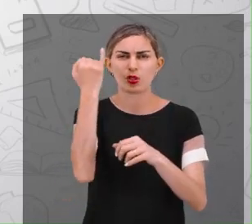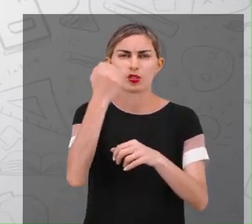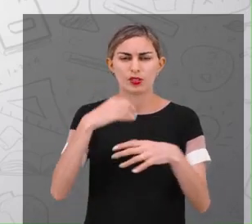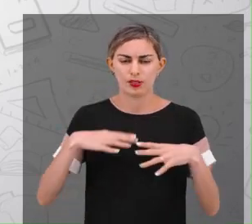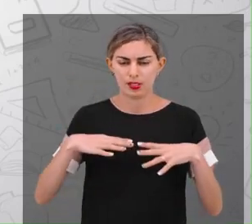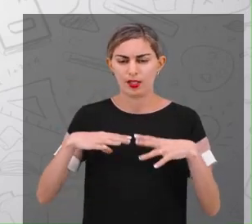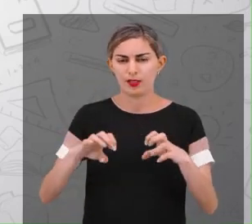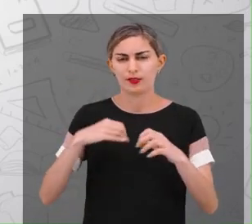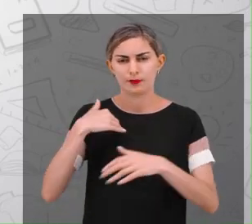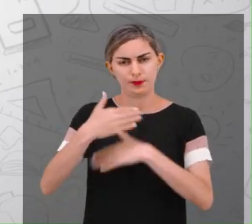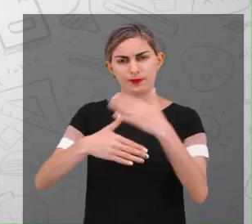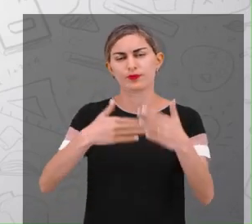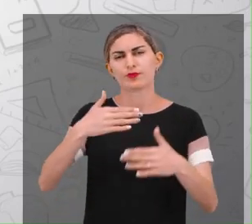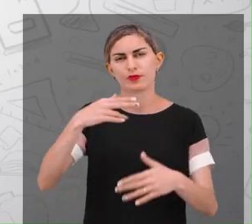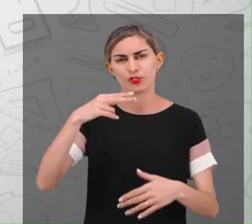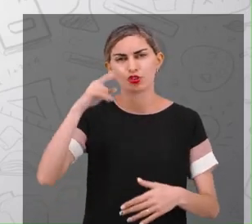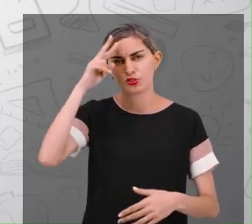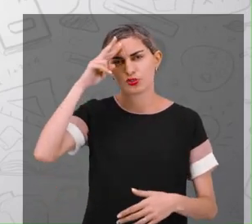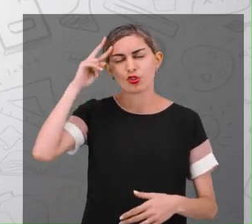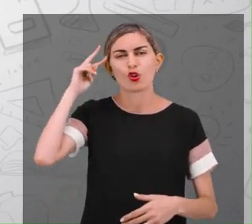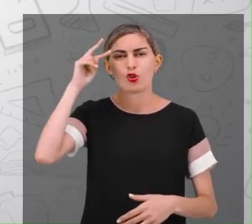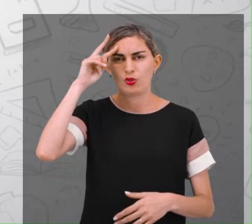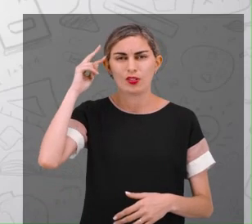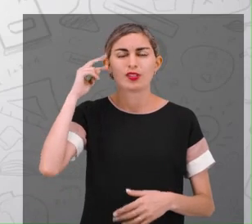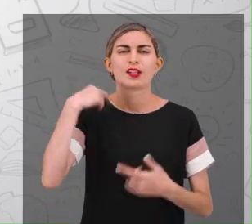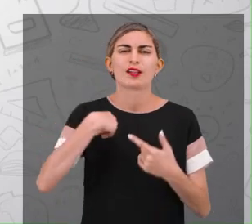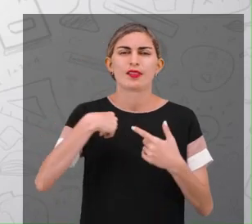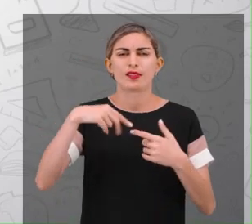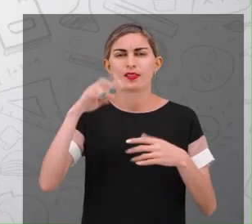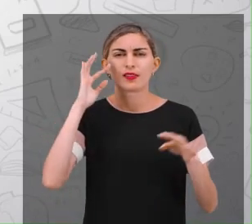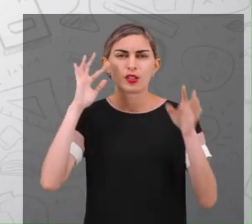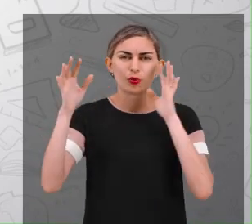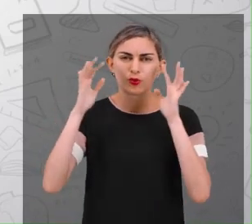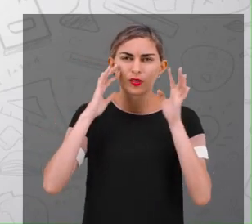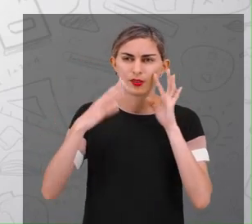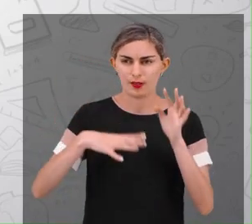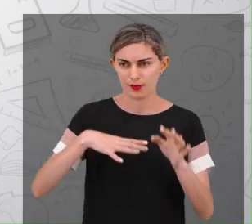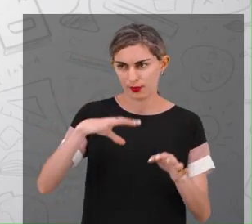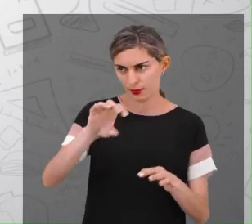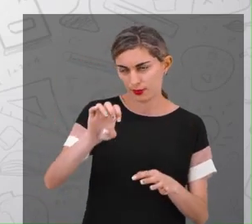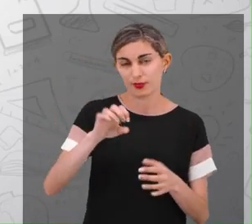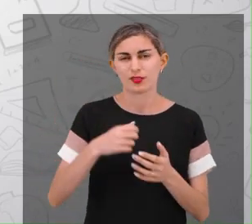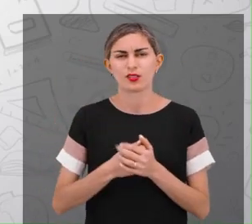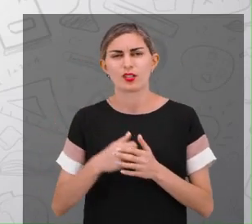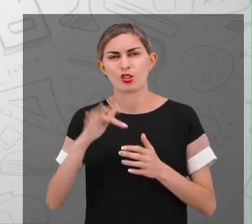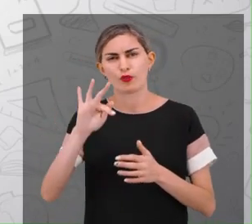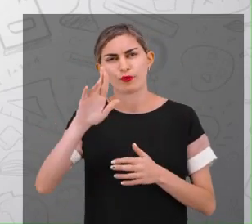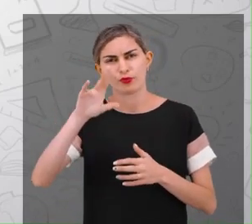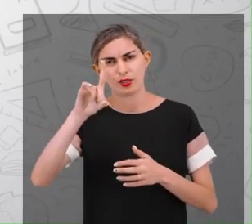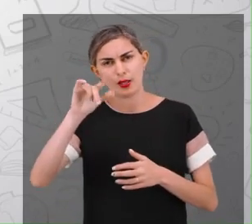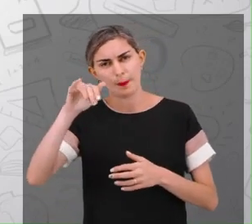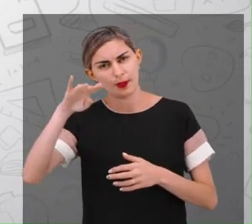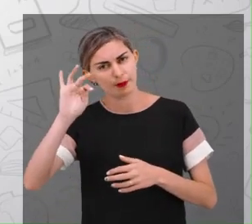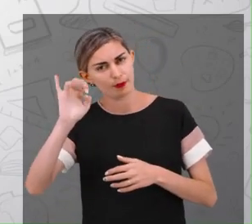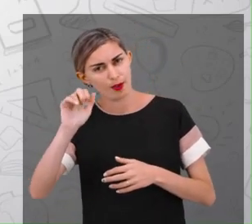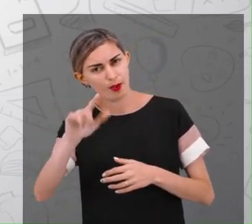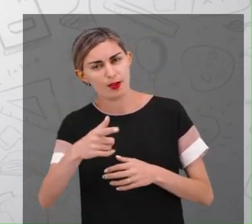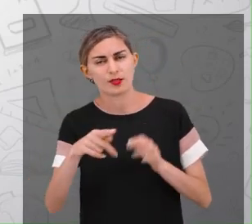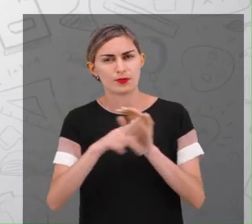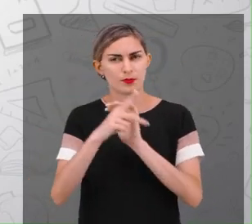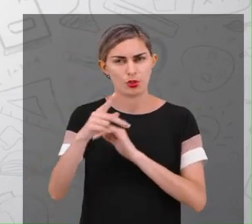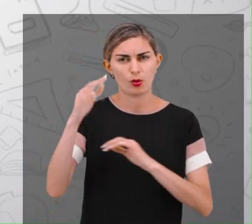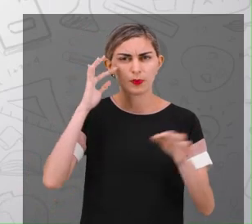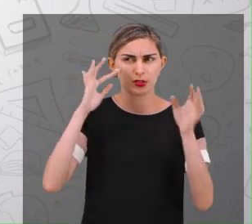ao longo da história através de seu embasamento teórico nas categorias éticas fundamentais, bem como as